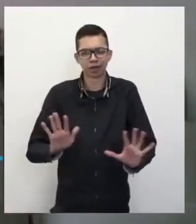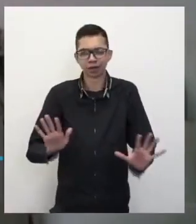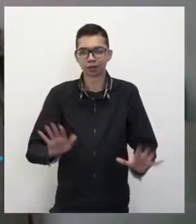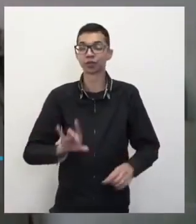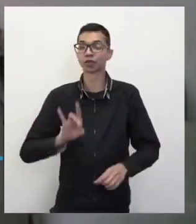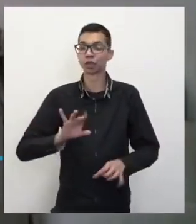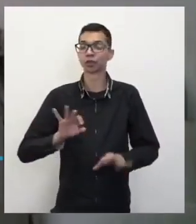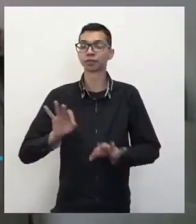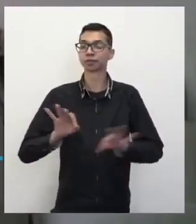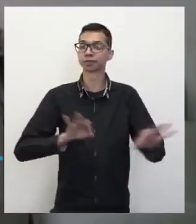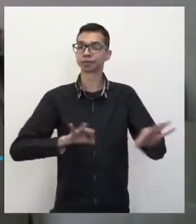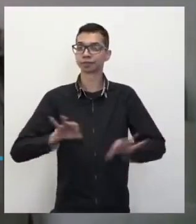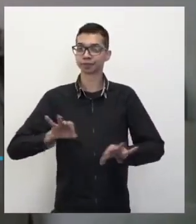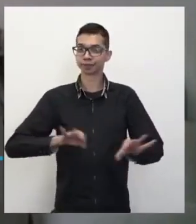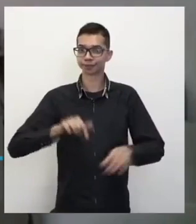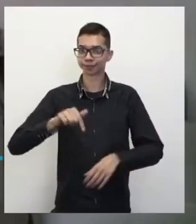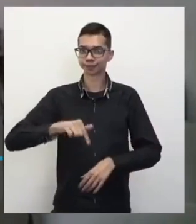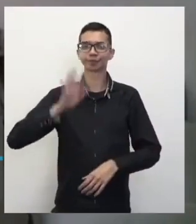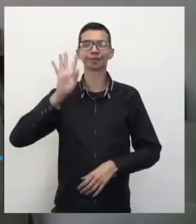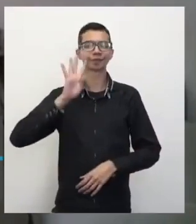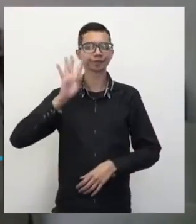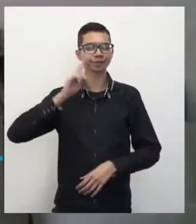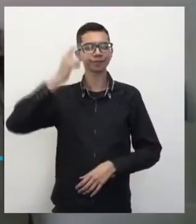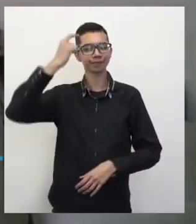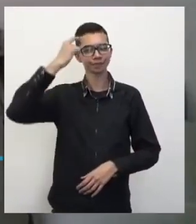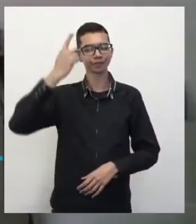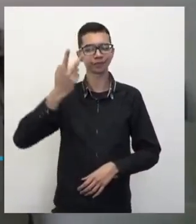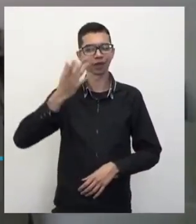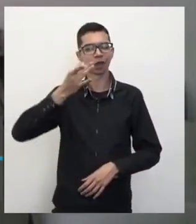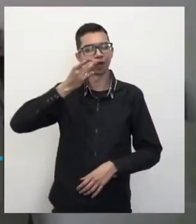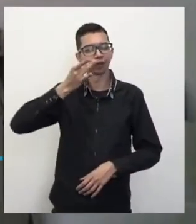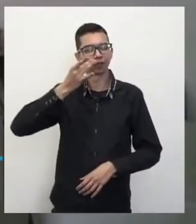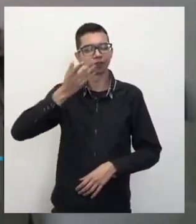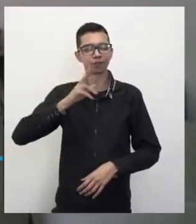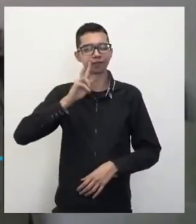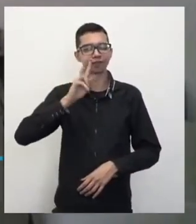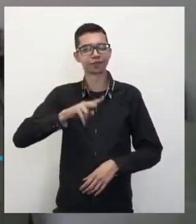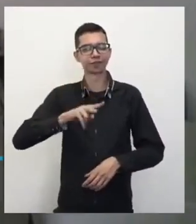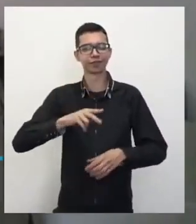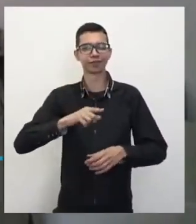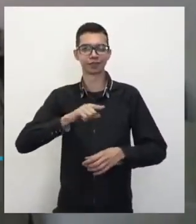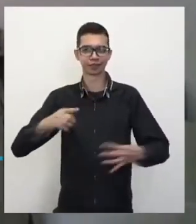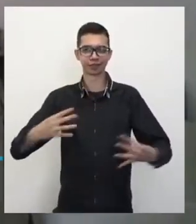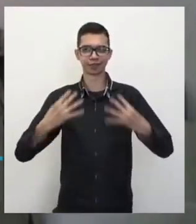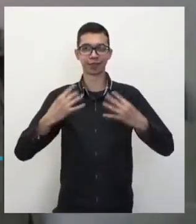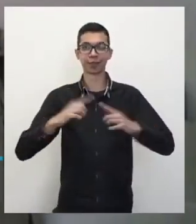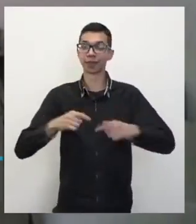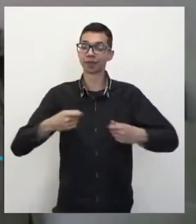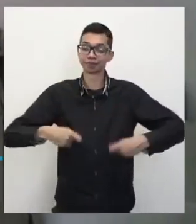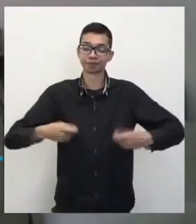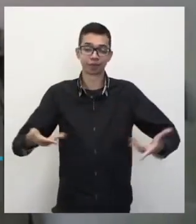aqui. A gente também acha mais legal fazer ao vivo, mas é a necessidade, ok? Beijo para